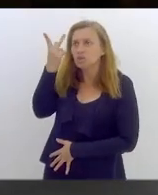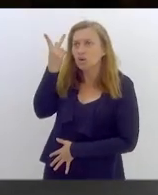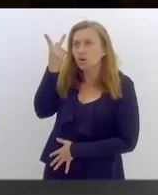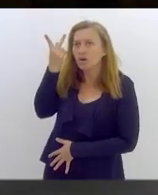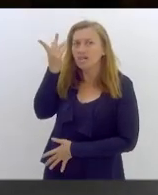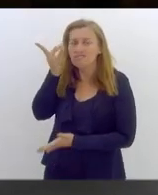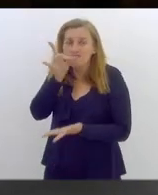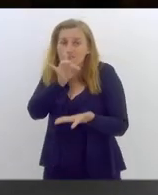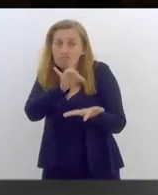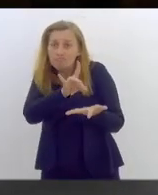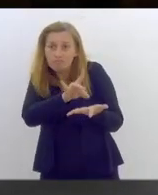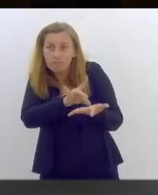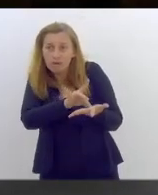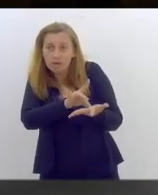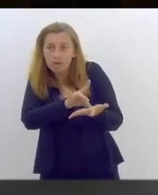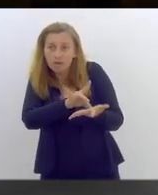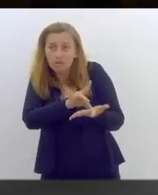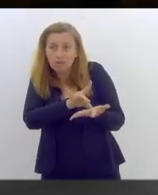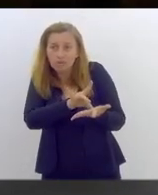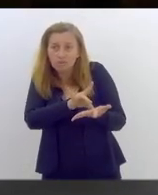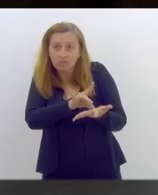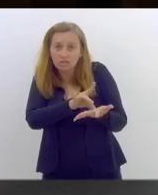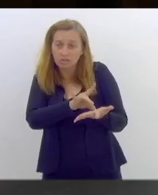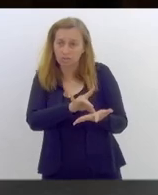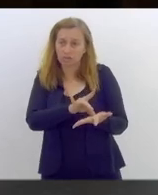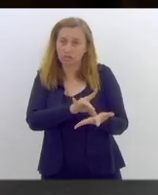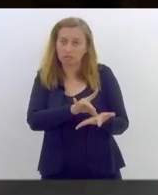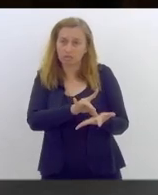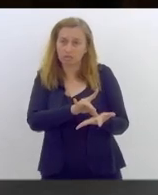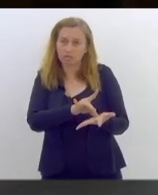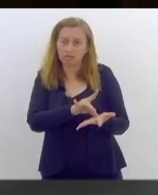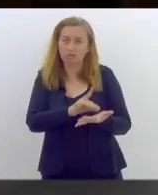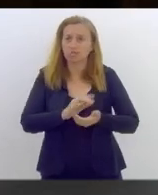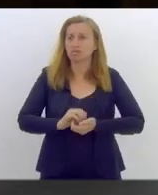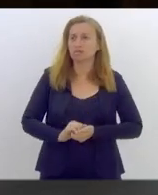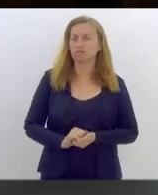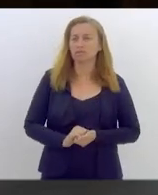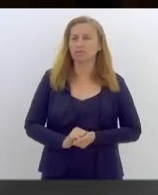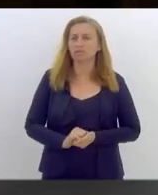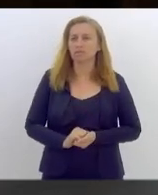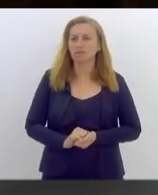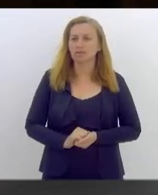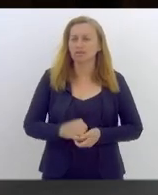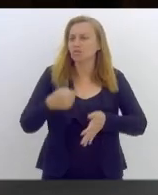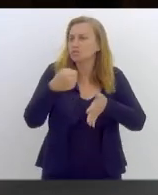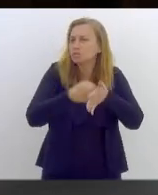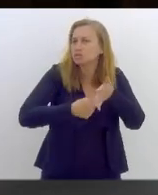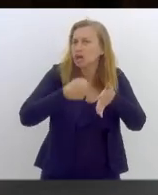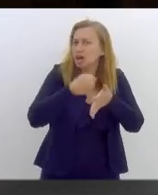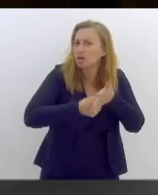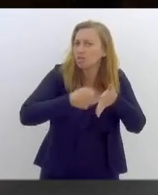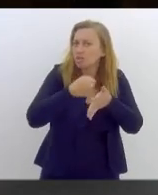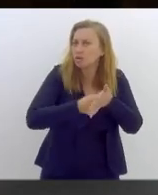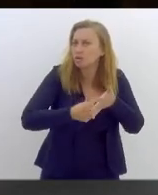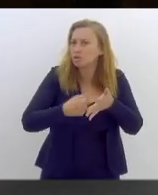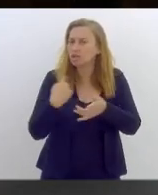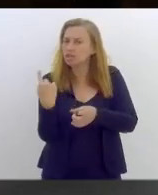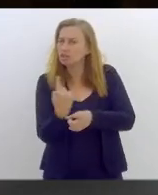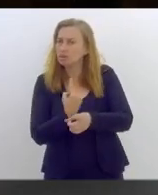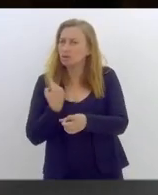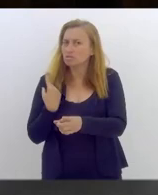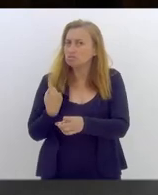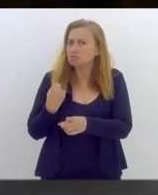conta. O avesso do mesmo lugar, na luta é que a gente se